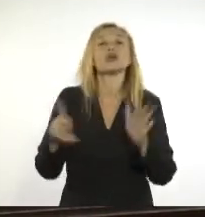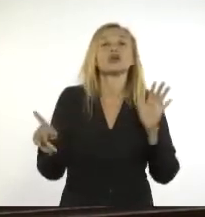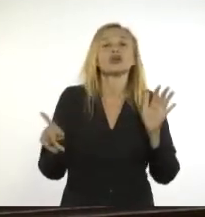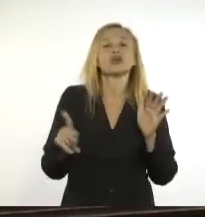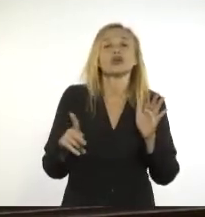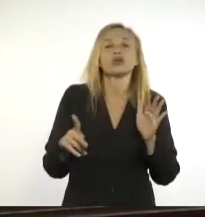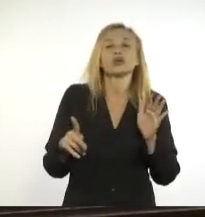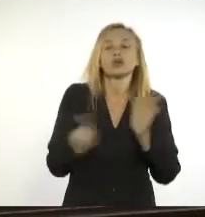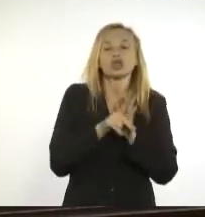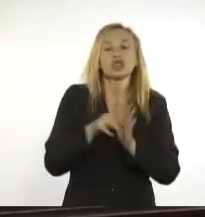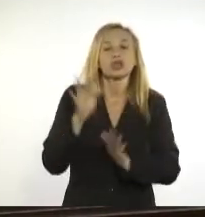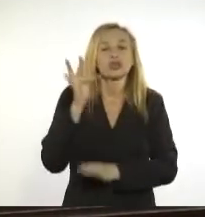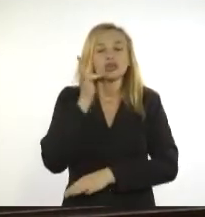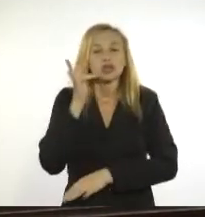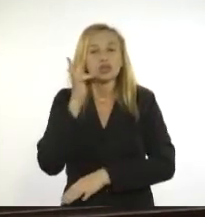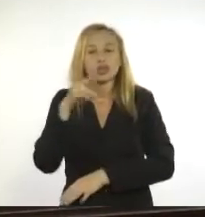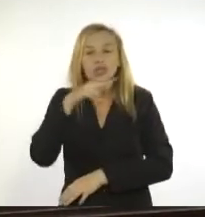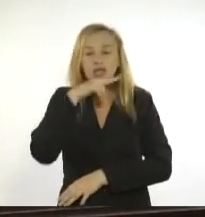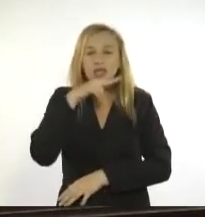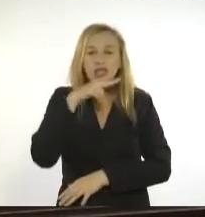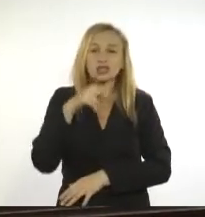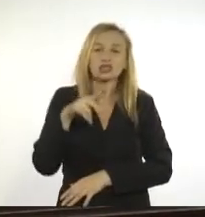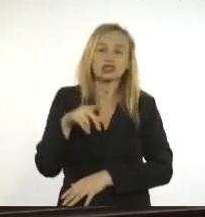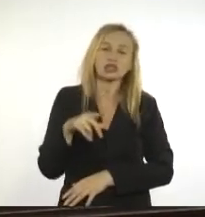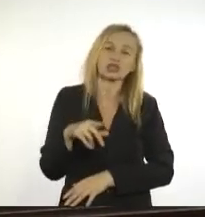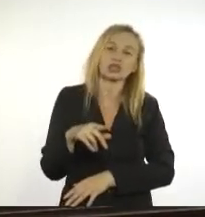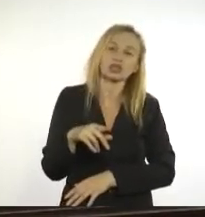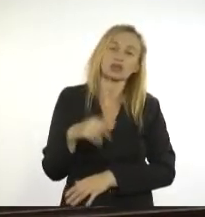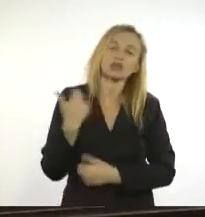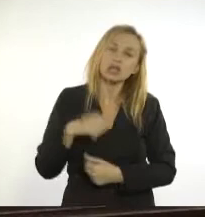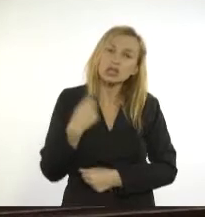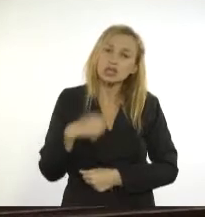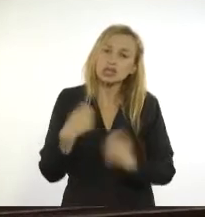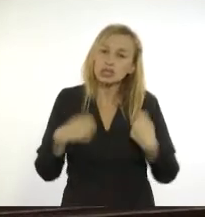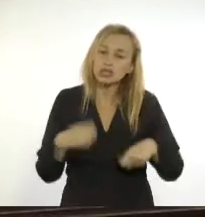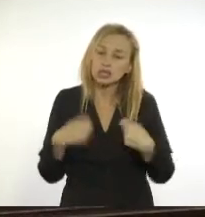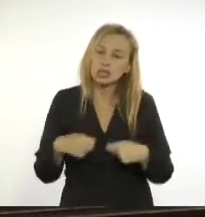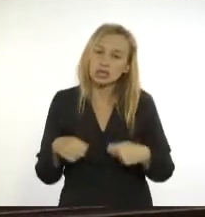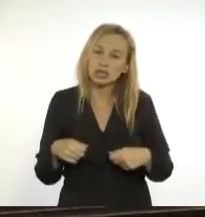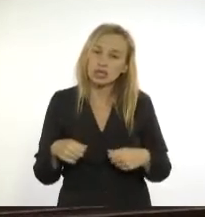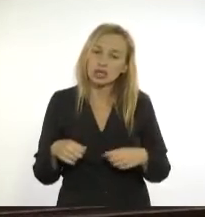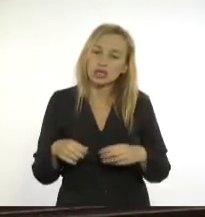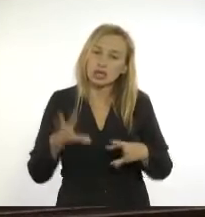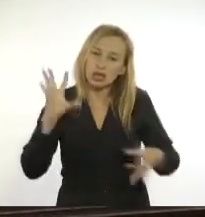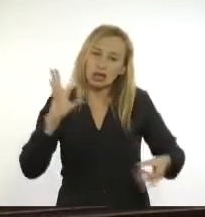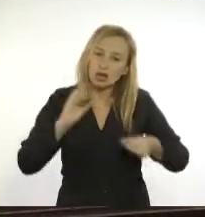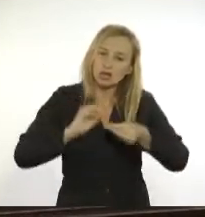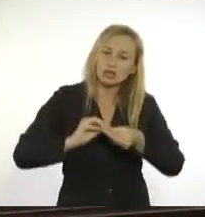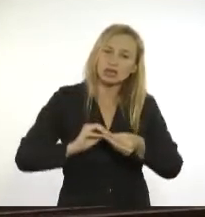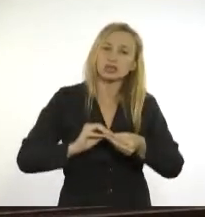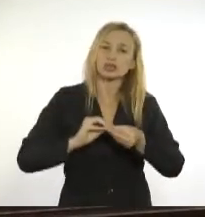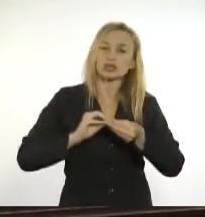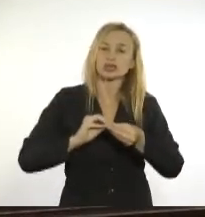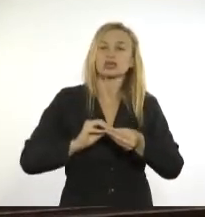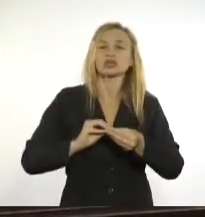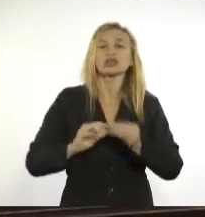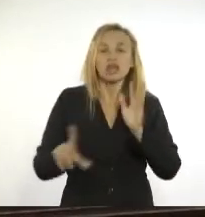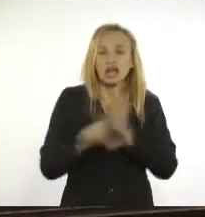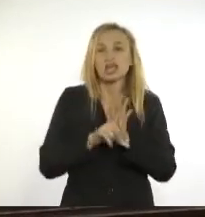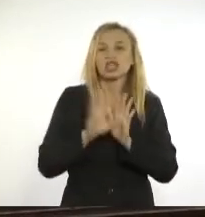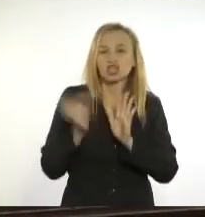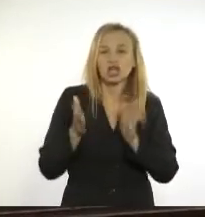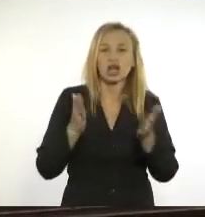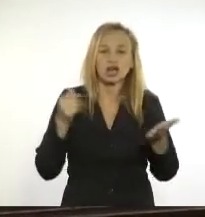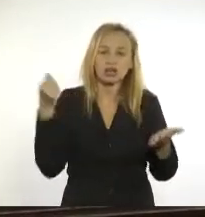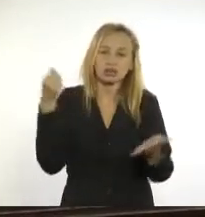elementos novos, mas eles precisam ser acoplados, ser vinculados à lei que já está em vigor no